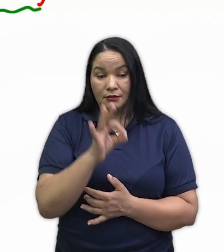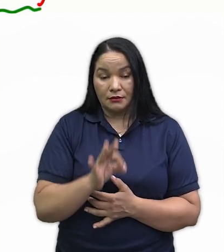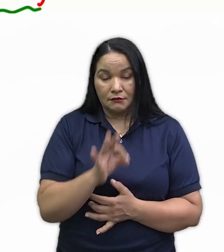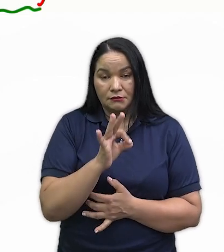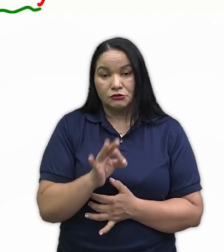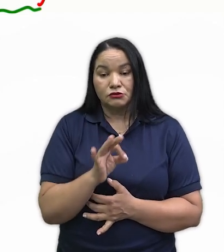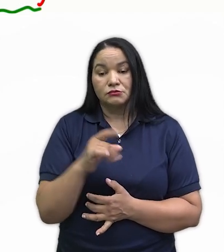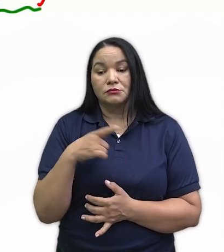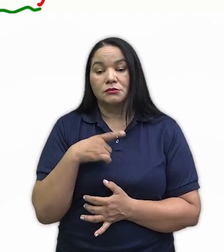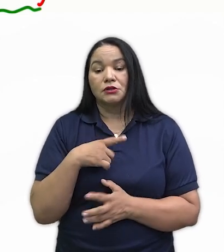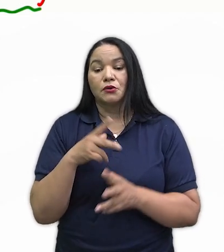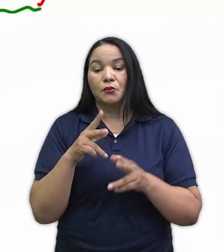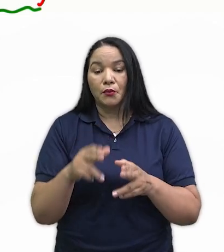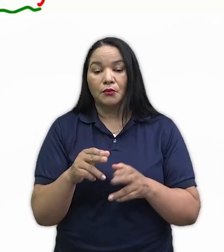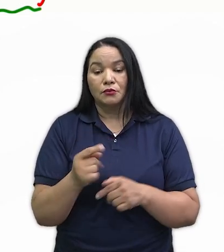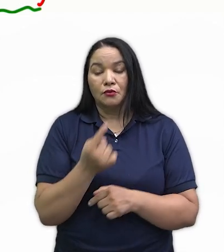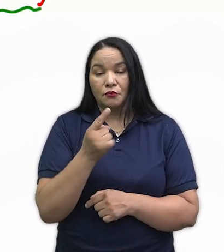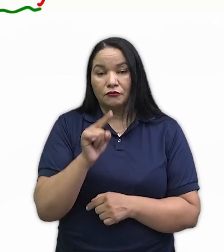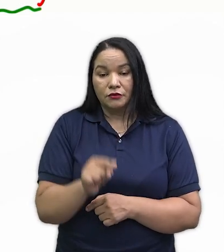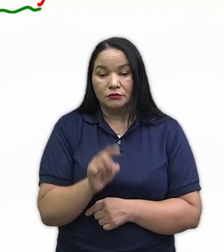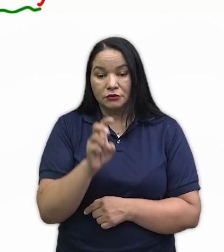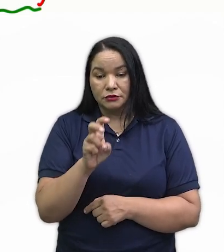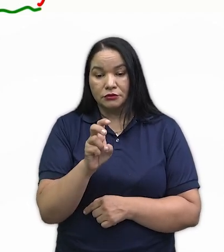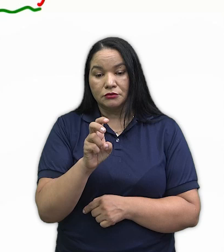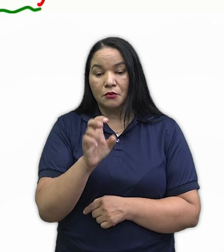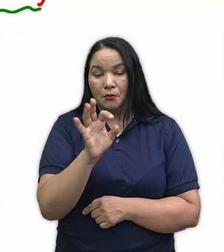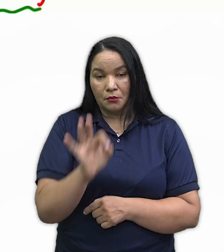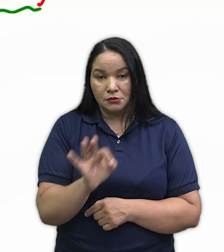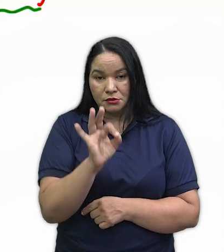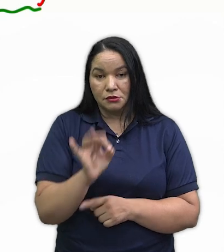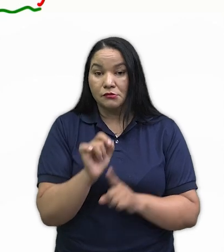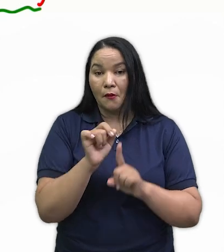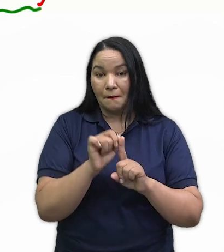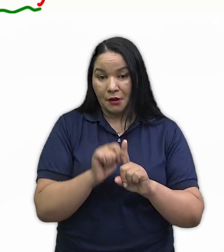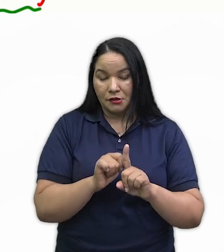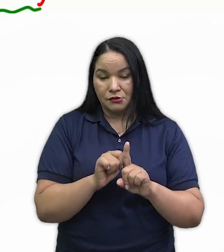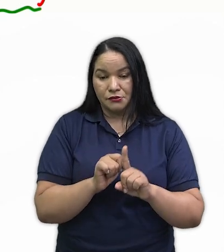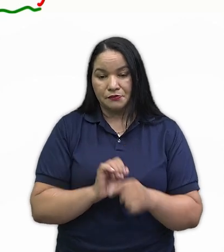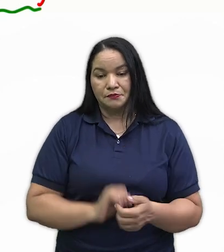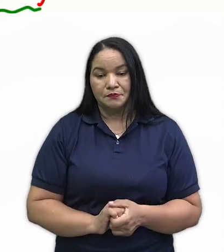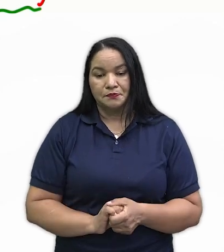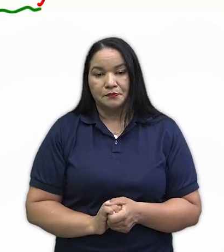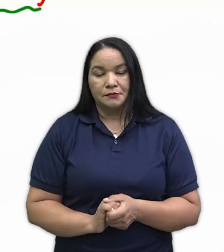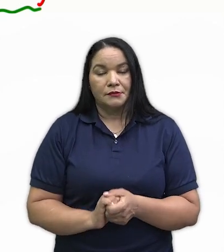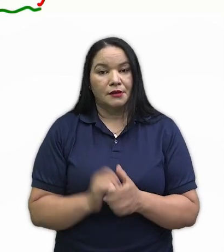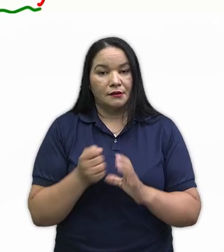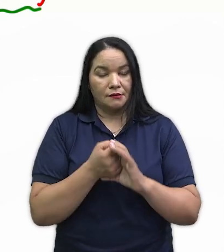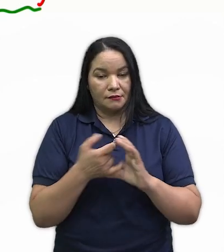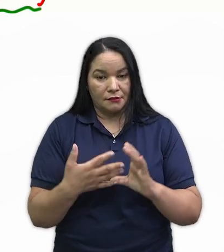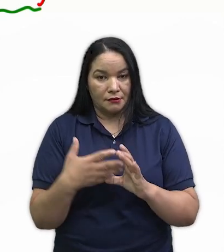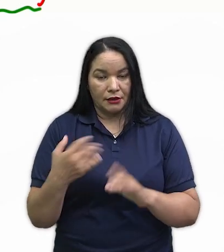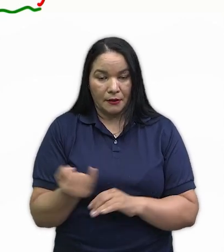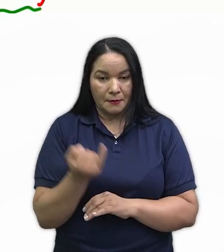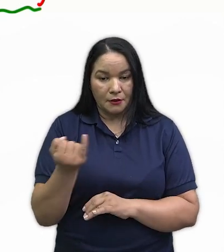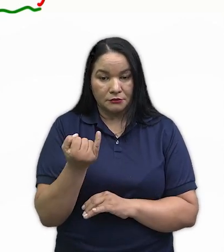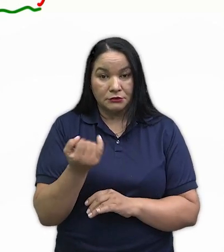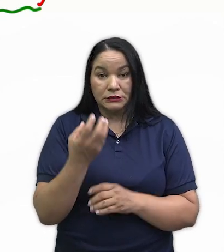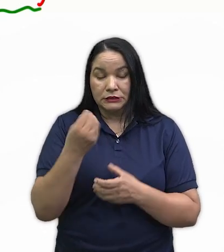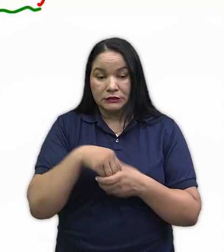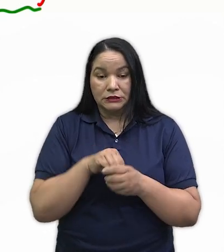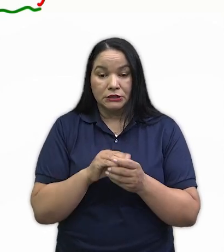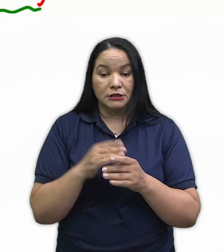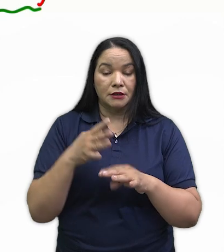taxa, ela é igual a 1% ao mês. Uma característica muito importante